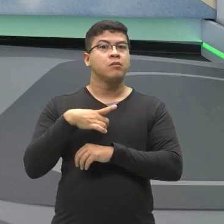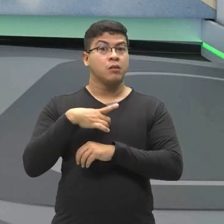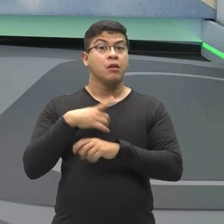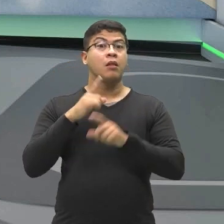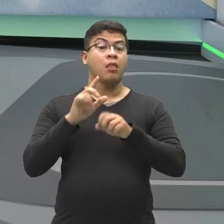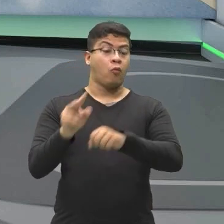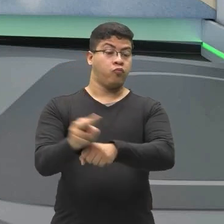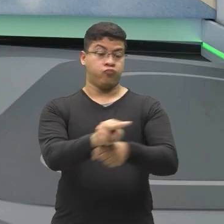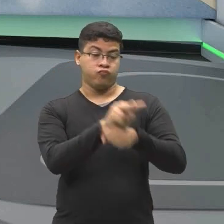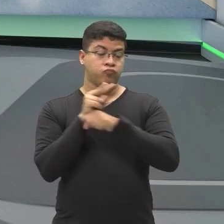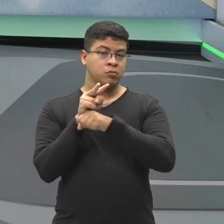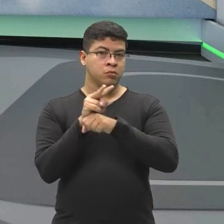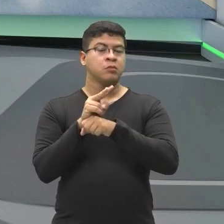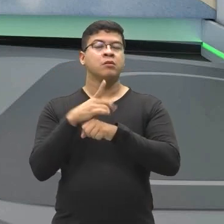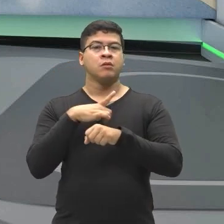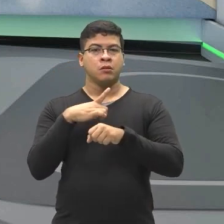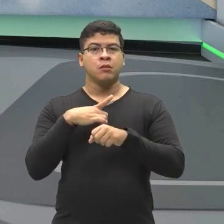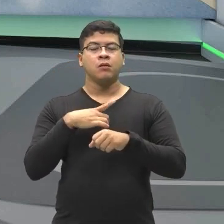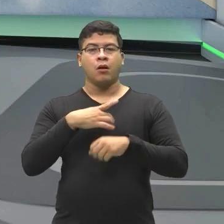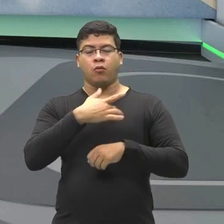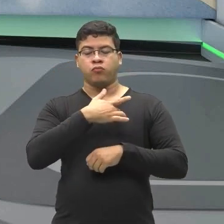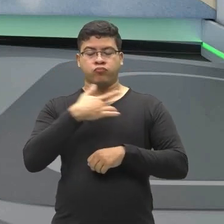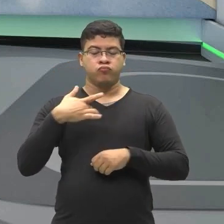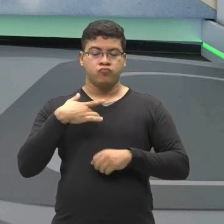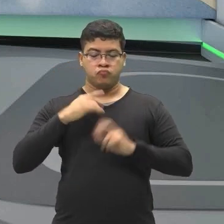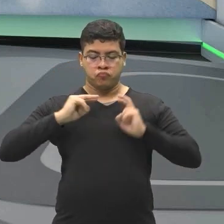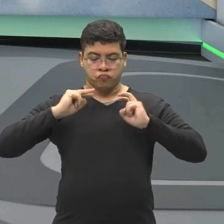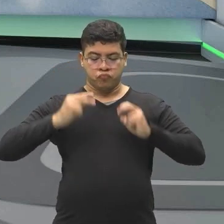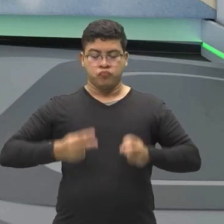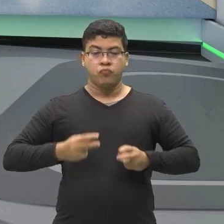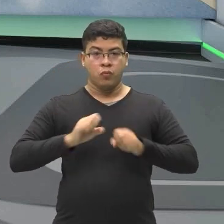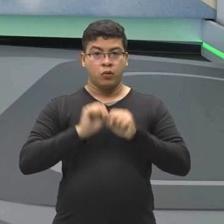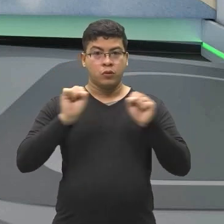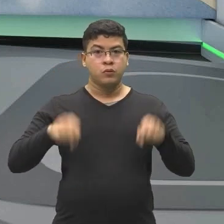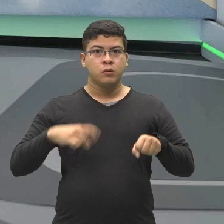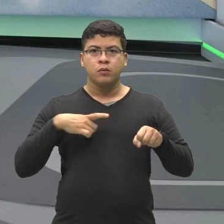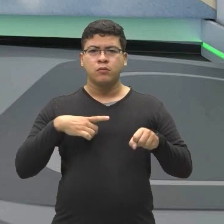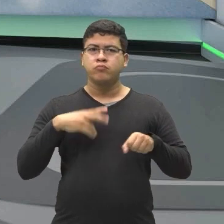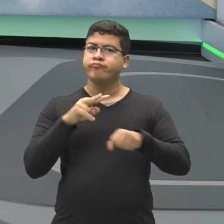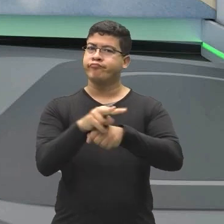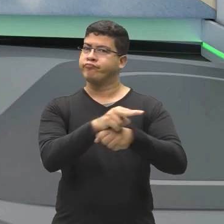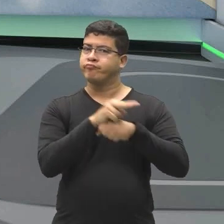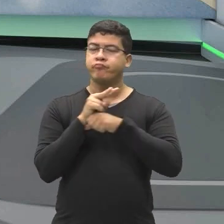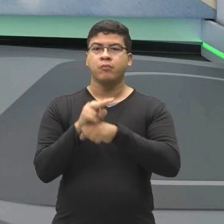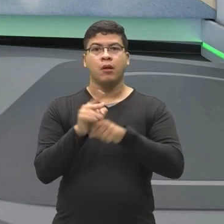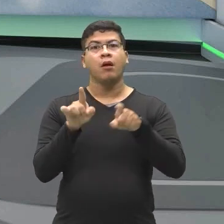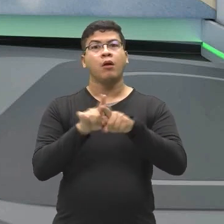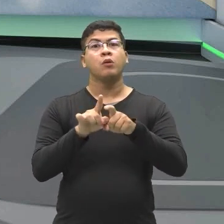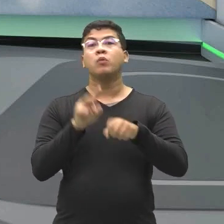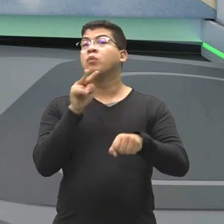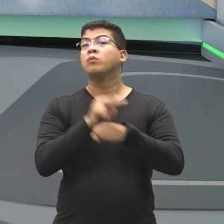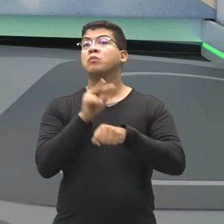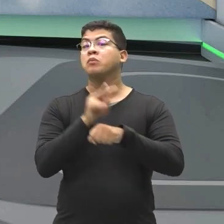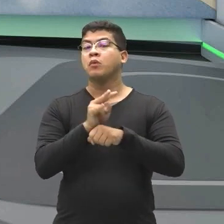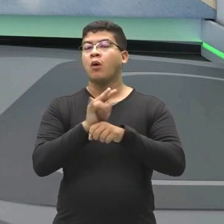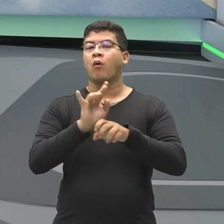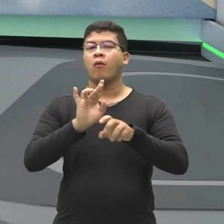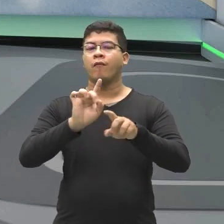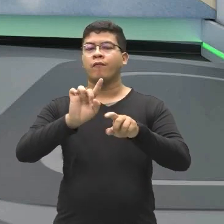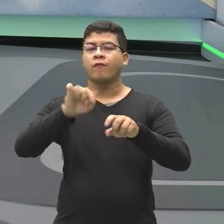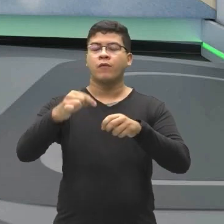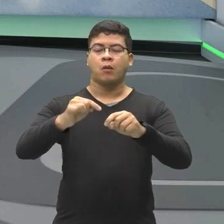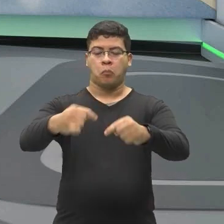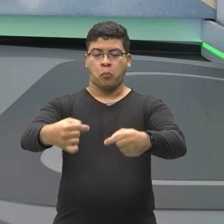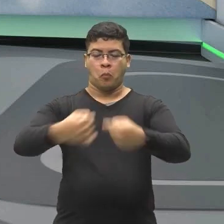né? Existe um sistema imunológico, um sistema imune que protege o nosso corpo contra esses agentes